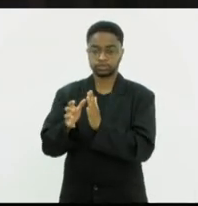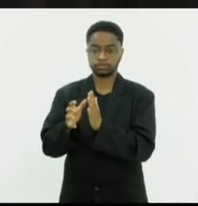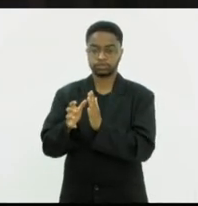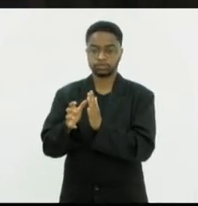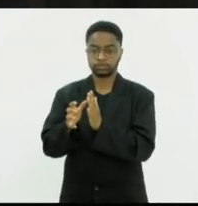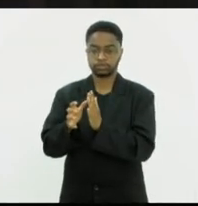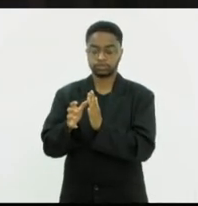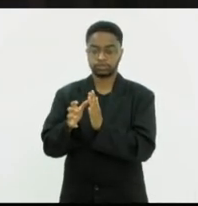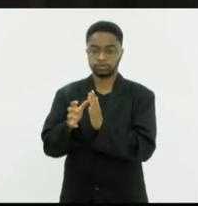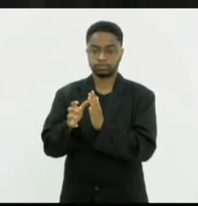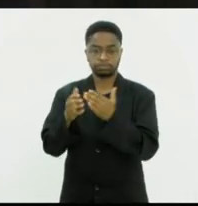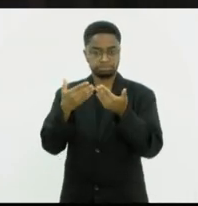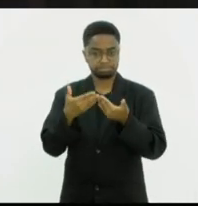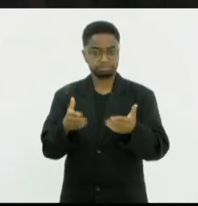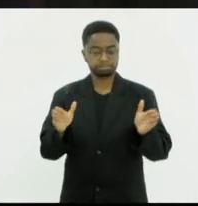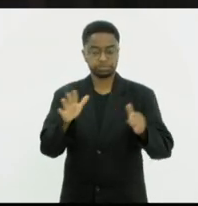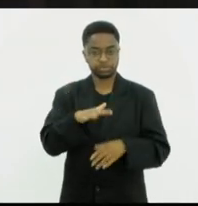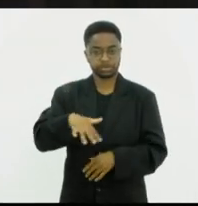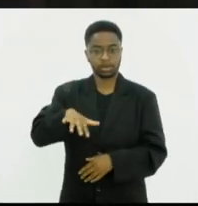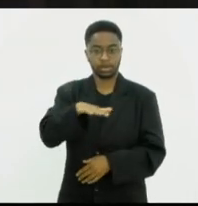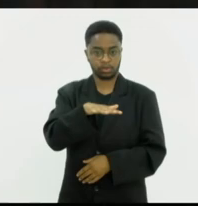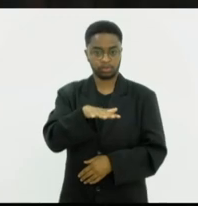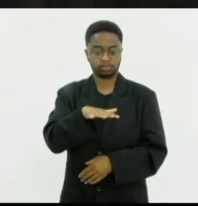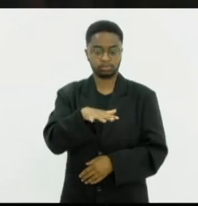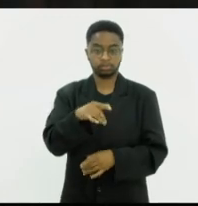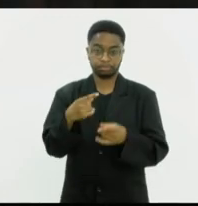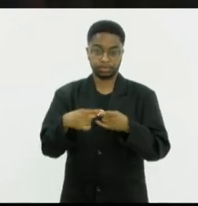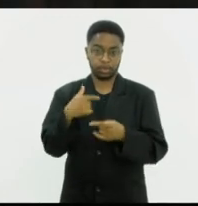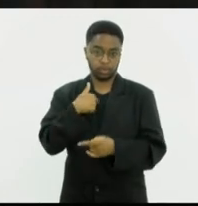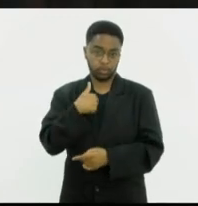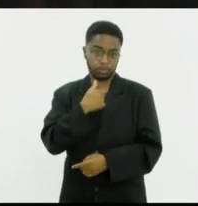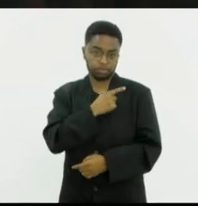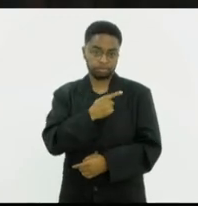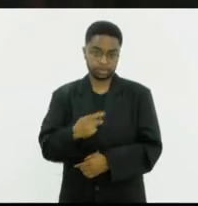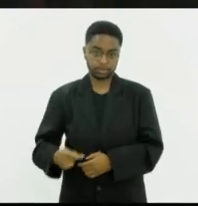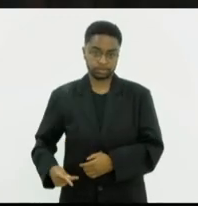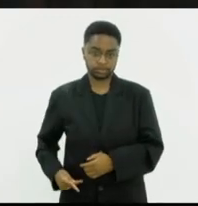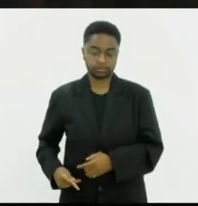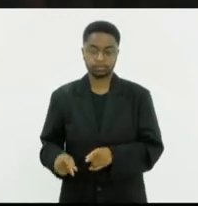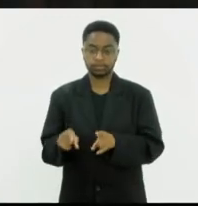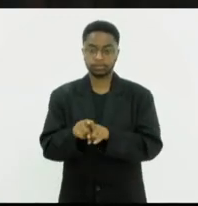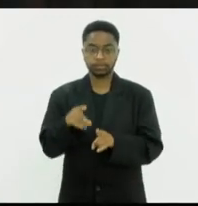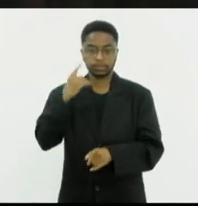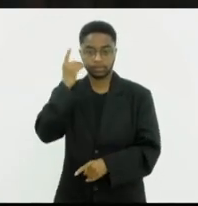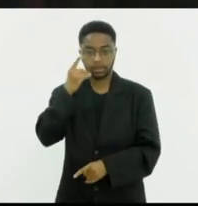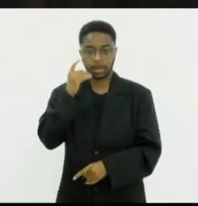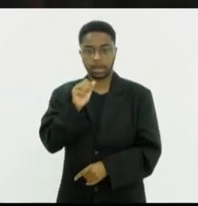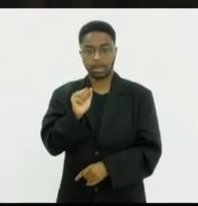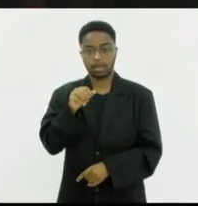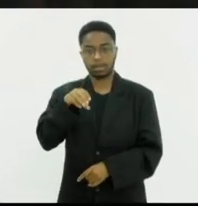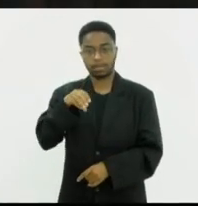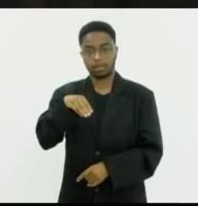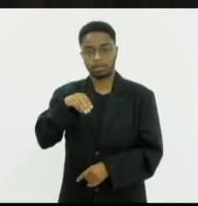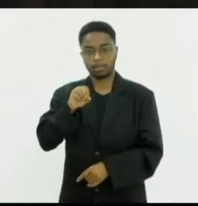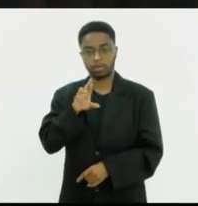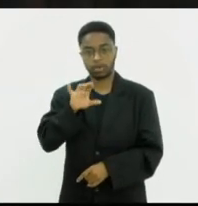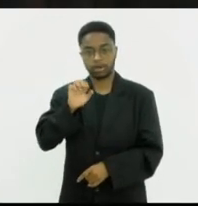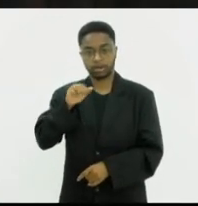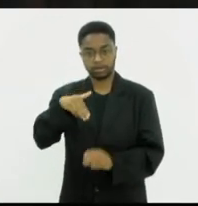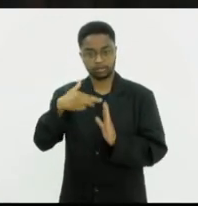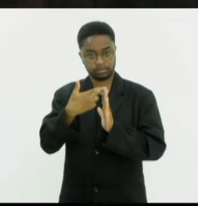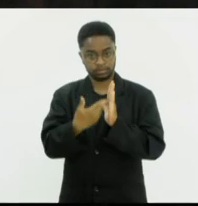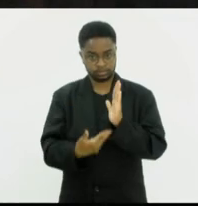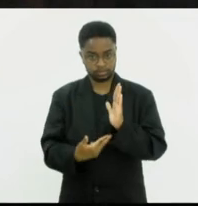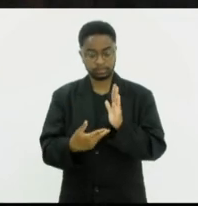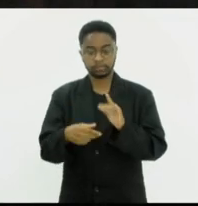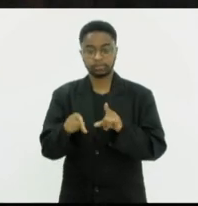absolutamente ampla. Vide que eu era o presidente e o deputado Rodrigo Amorim era o relator. Até o